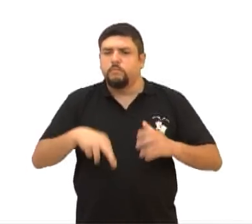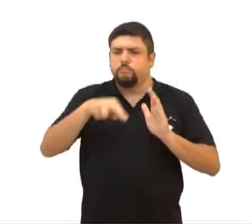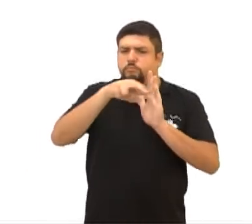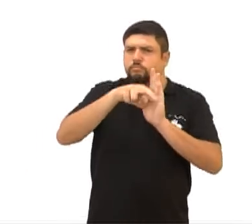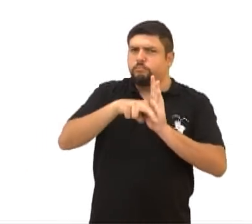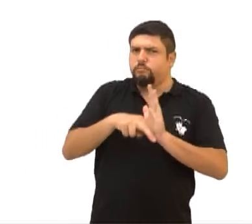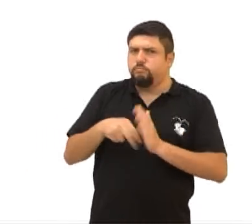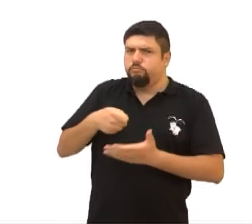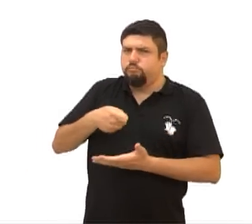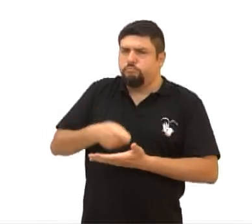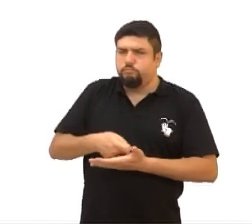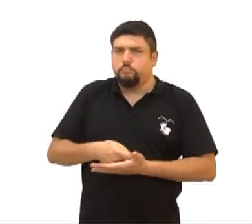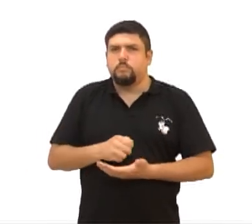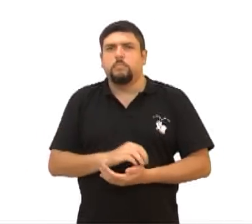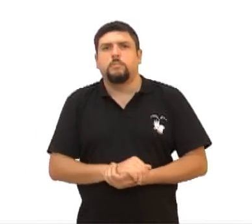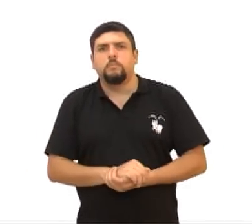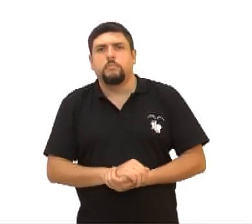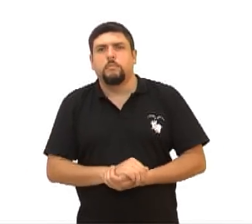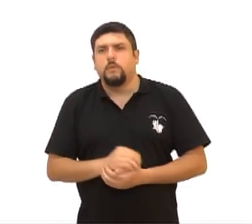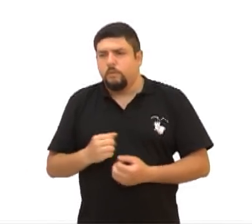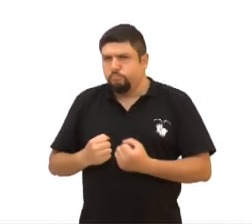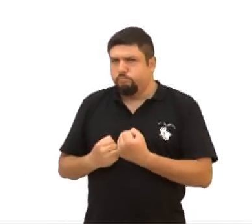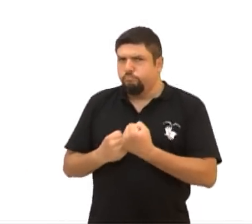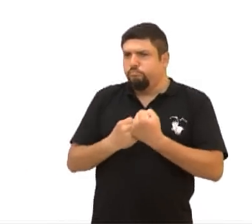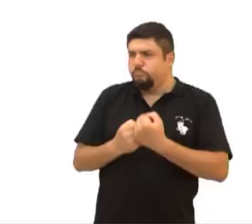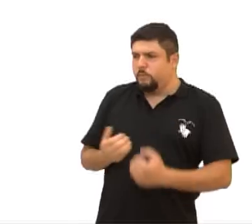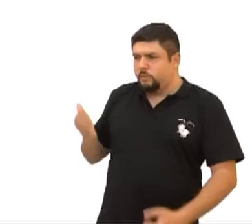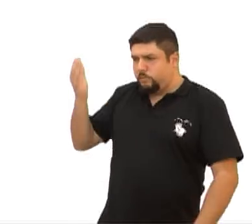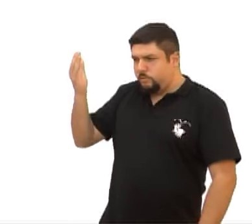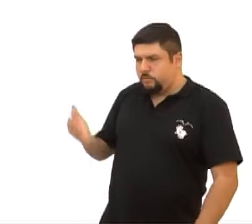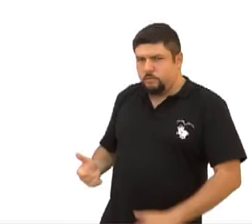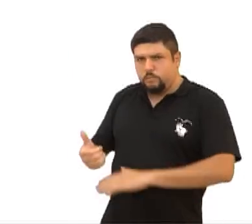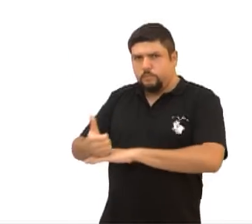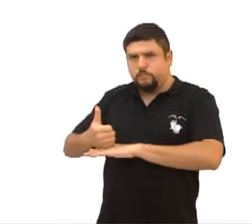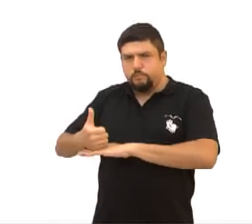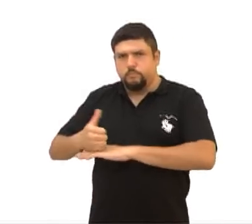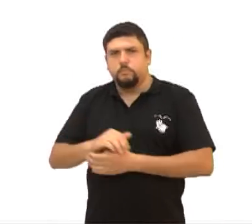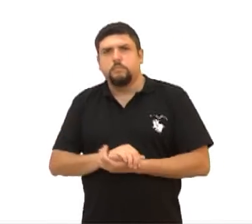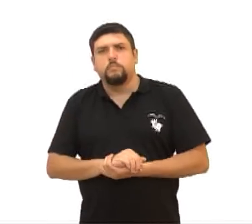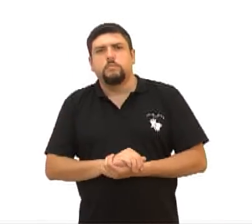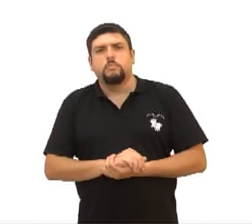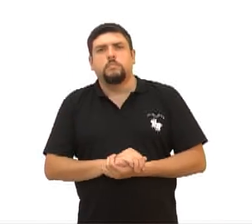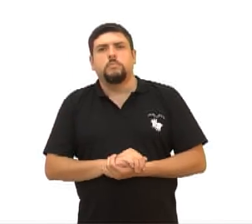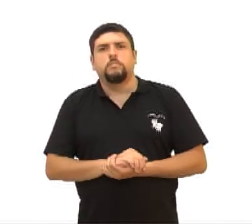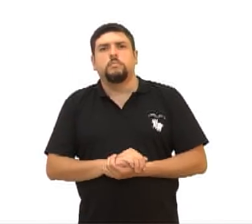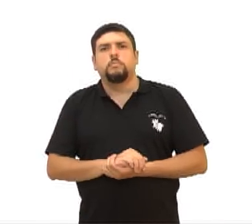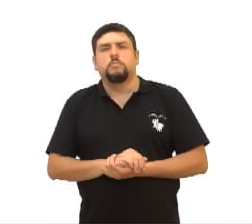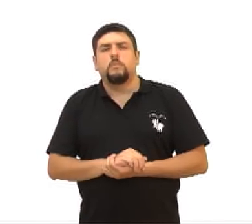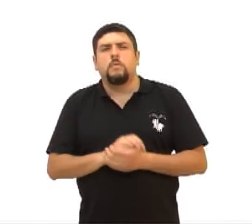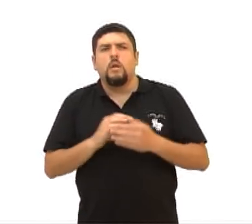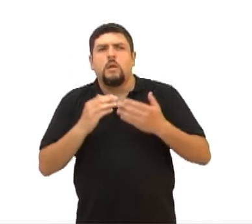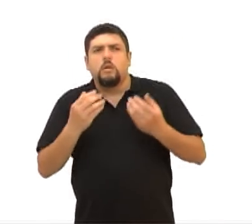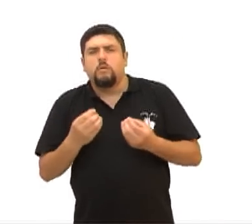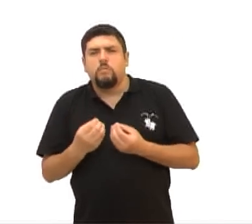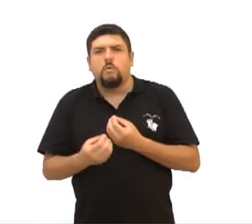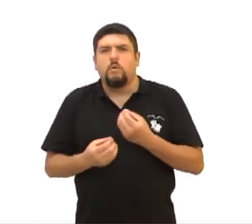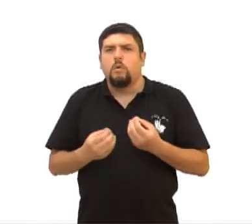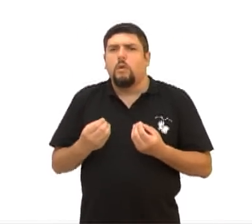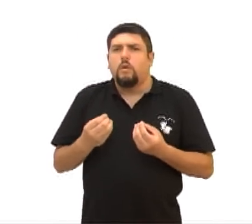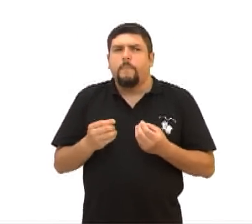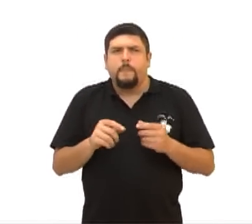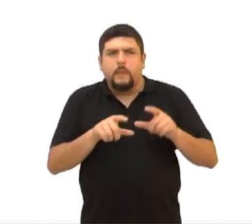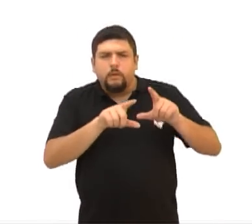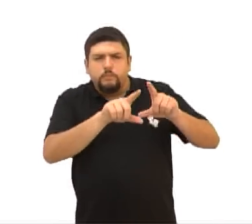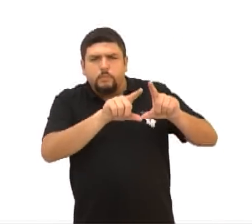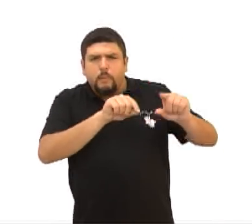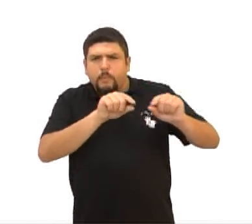defende especialista. Mesmo título. Qual o efeito de sentido das